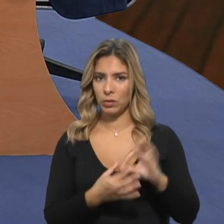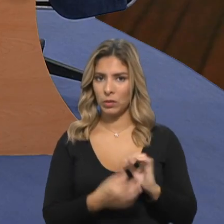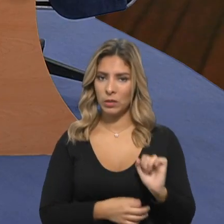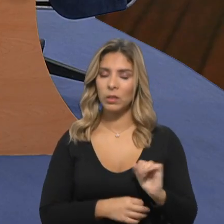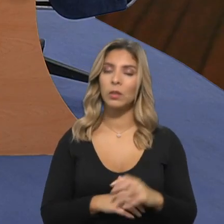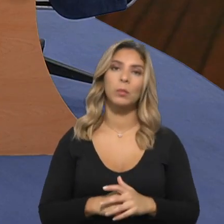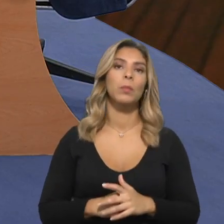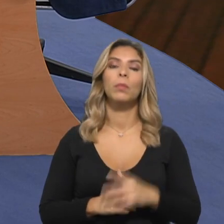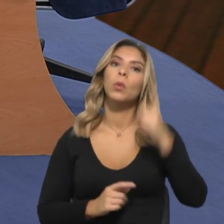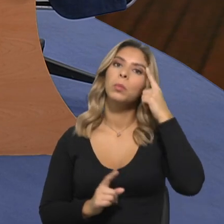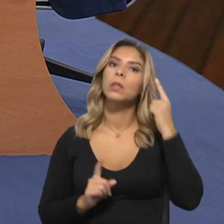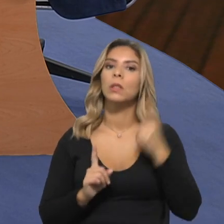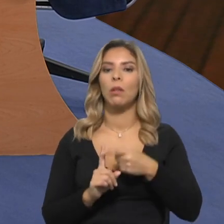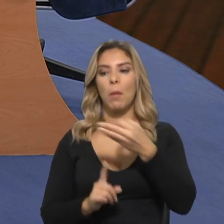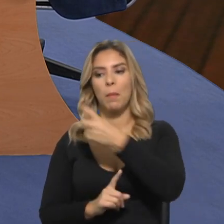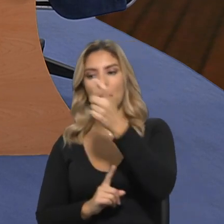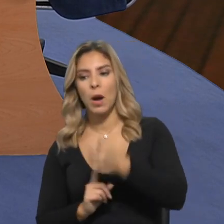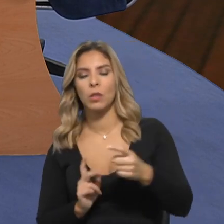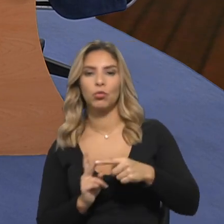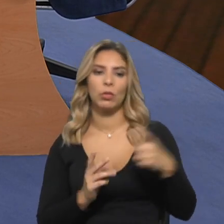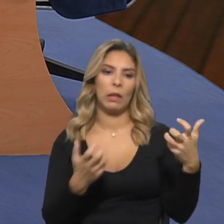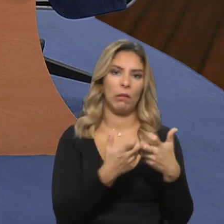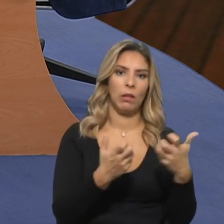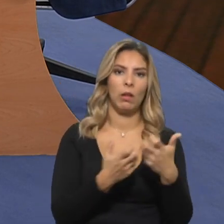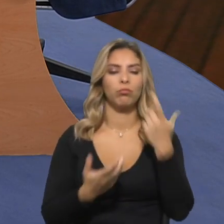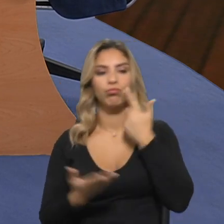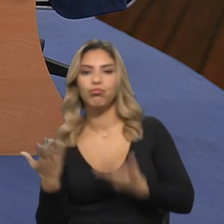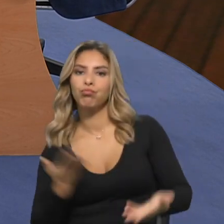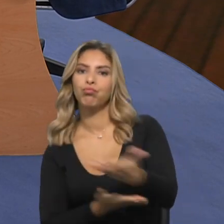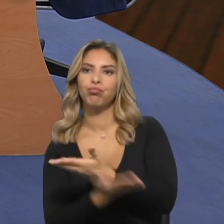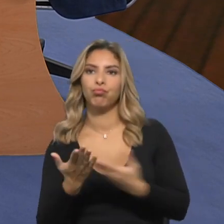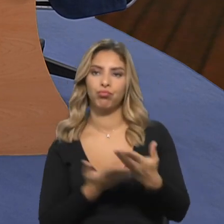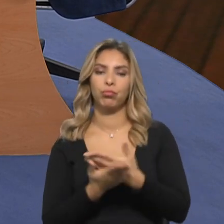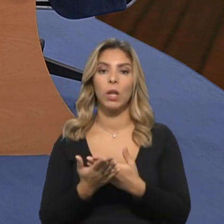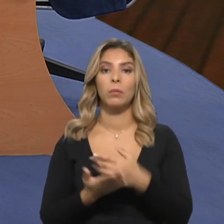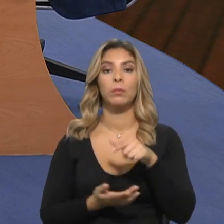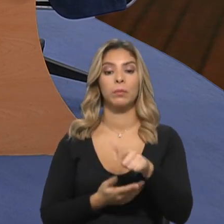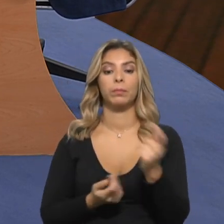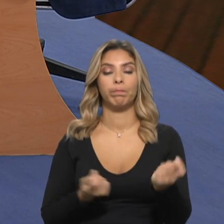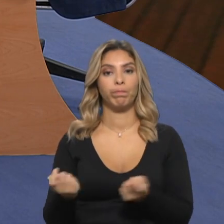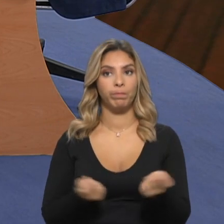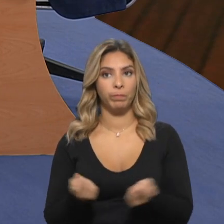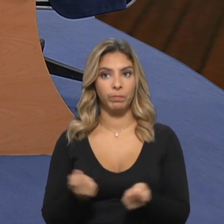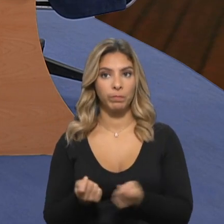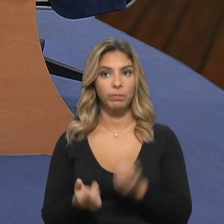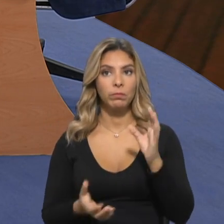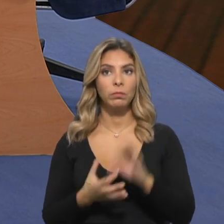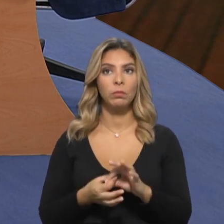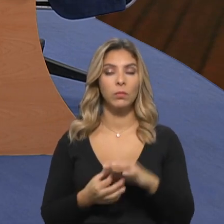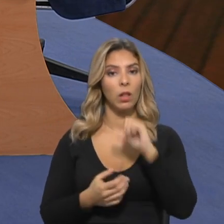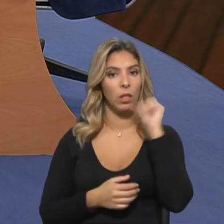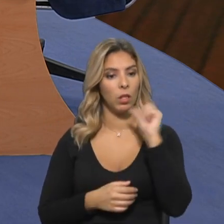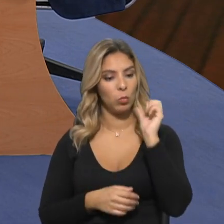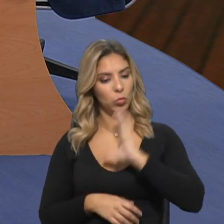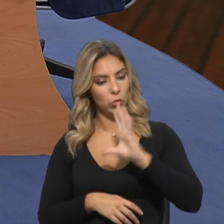da paz e da guerra e todos os seus efeitos. A ideia de que há uma organização que representa praticamente todos os países do